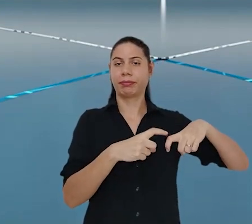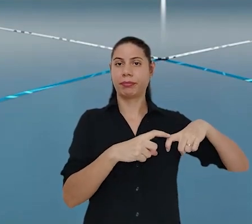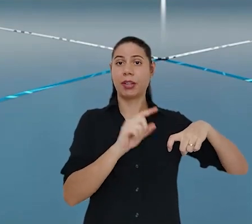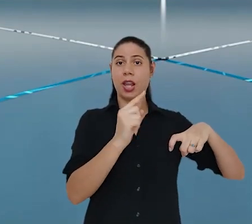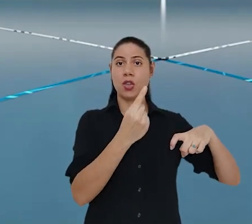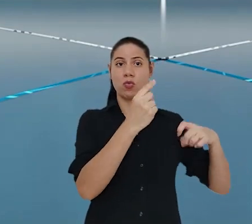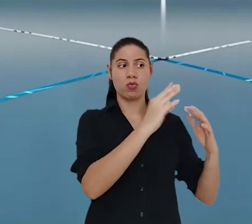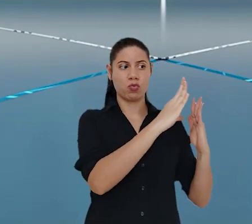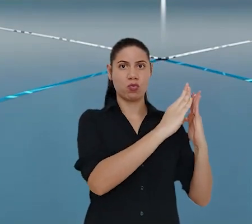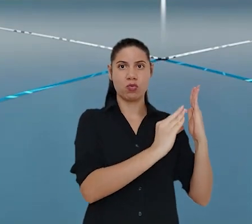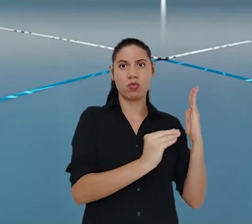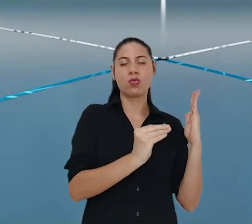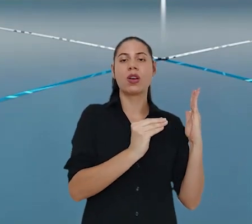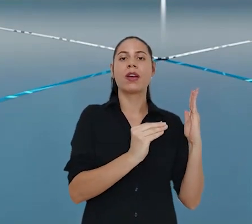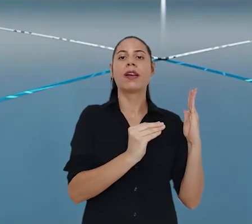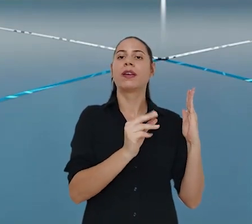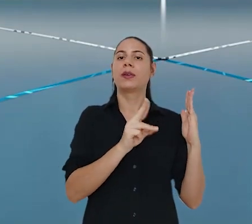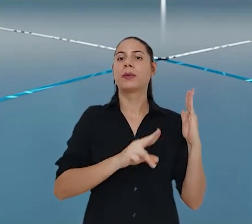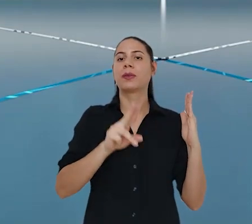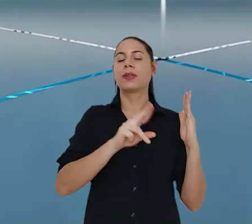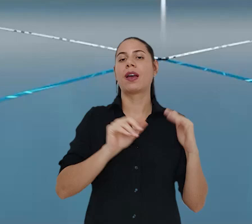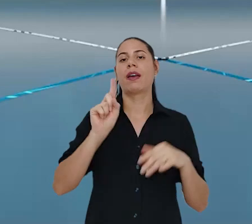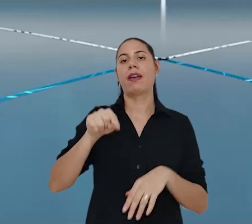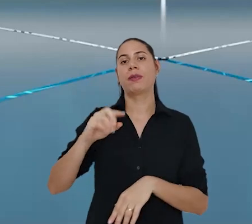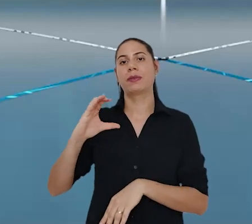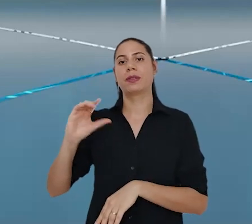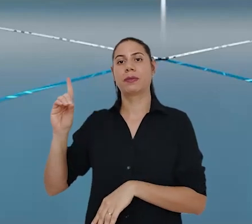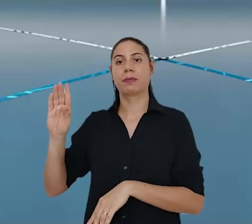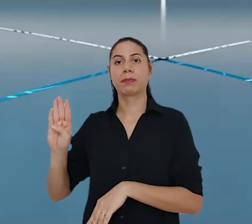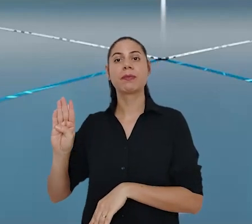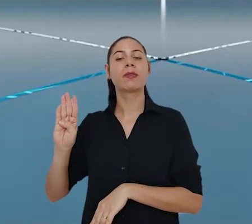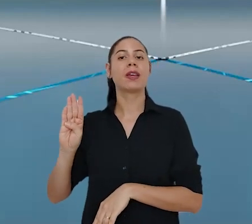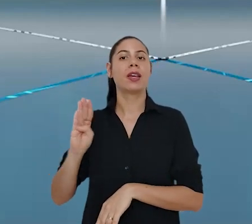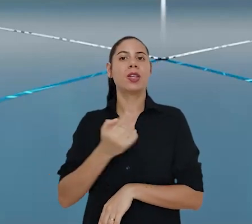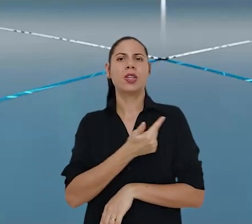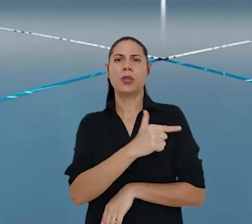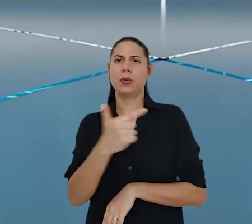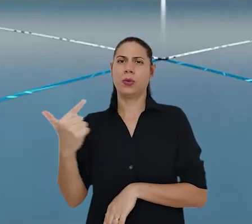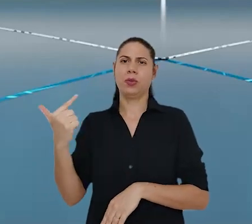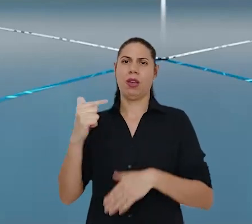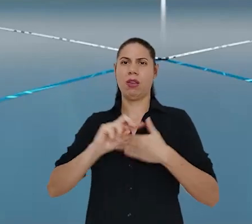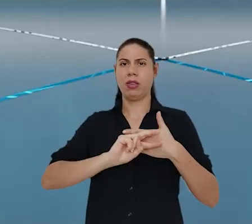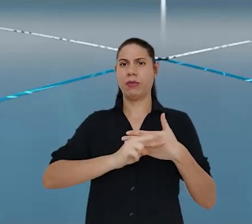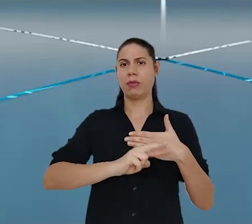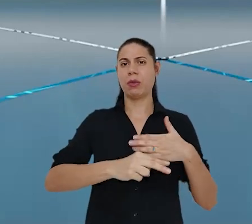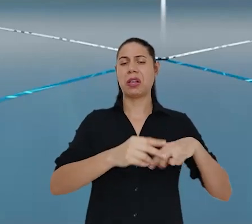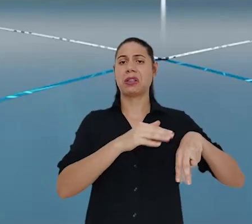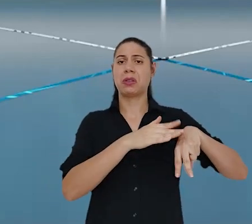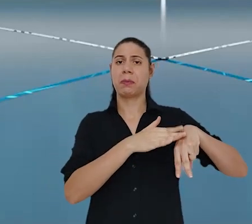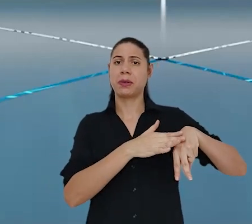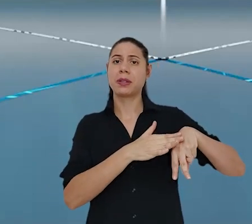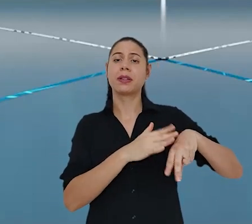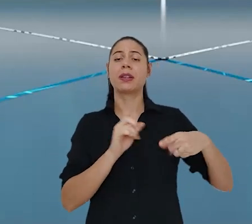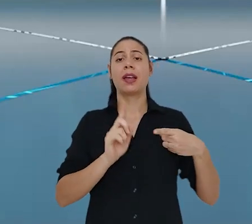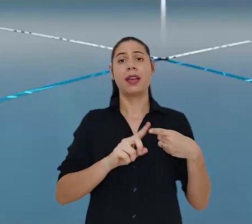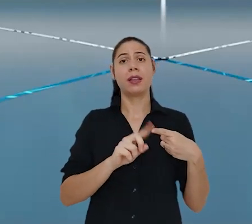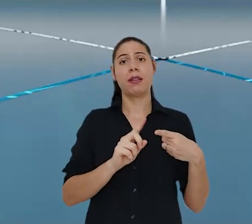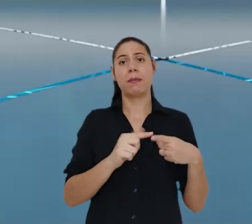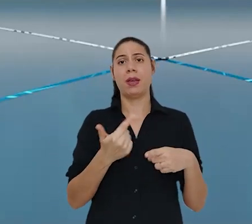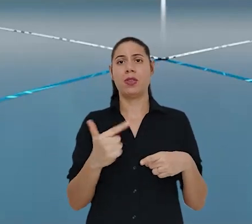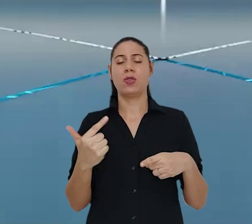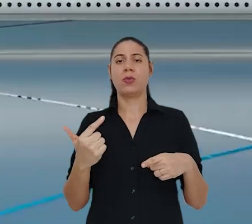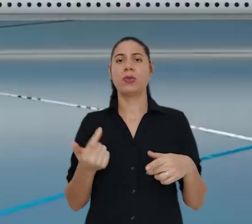substâncias extraída da planta para esse fim é o canabidiol, que quase não causa efeito colateral no paciente e nem